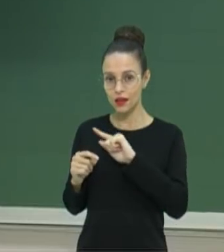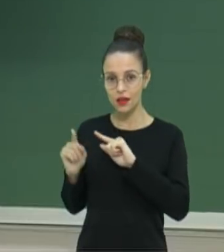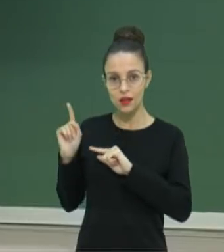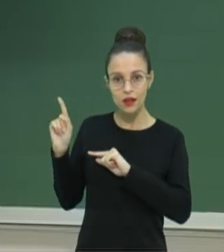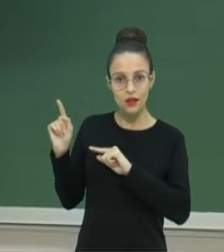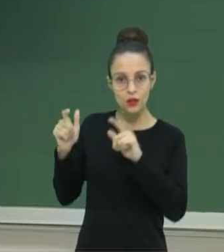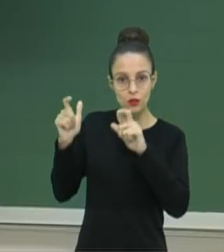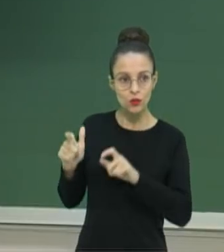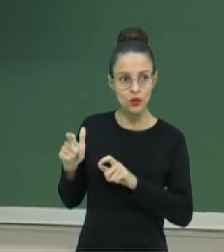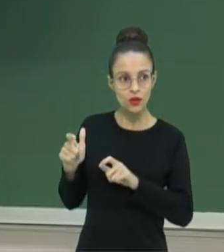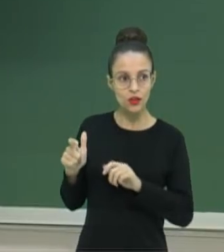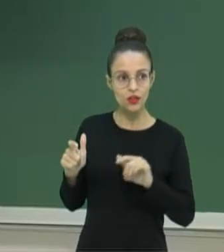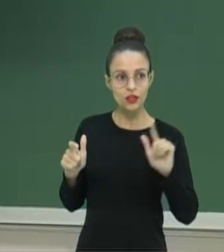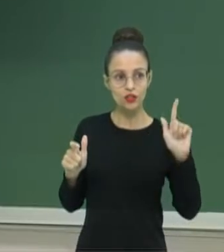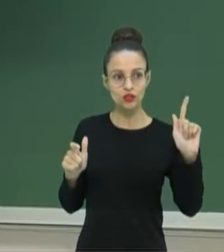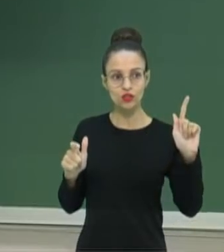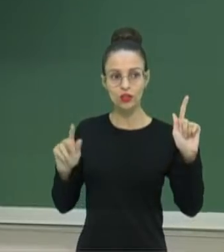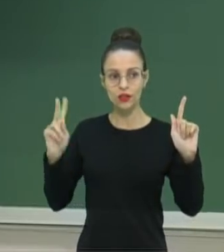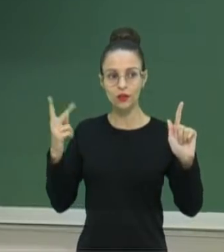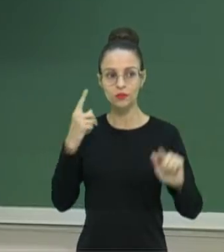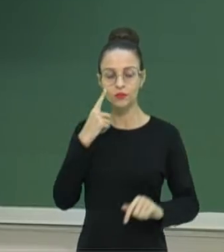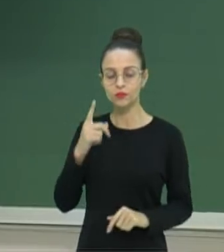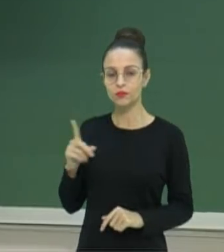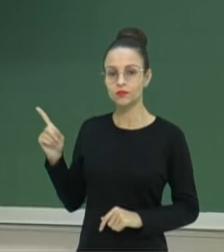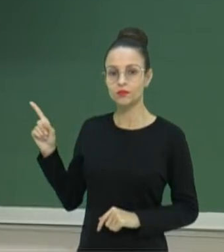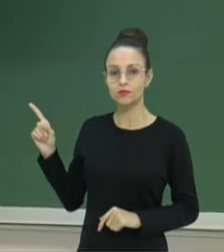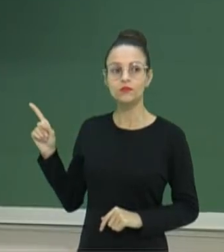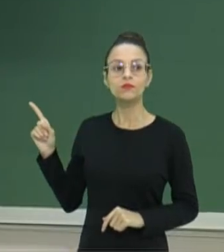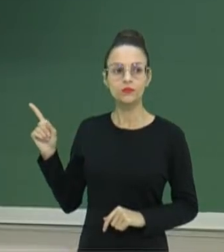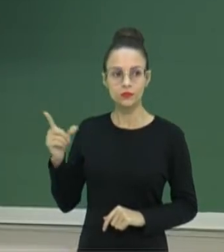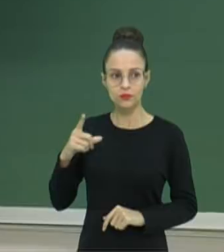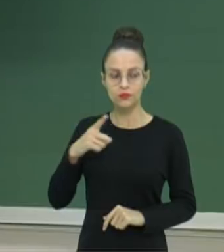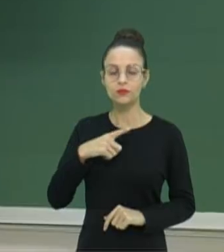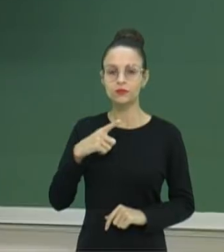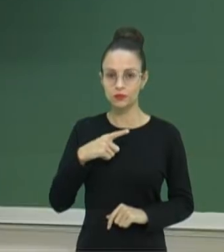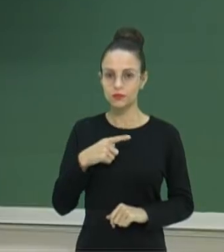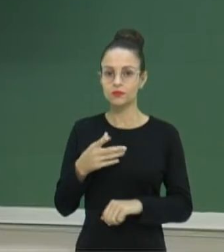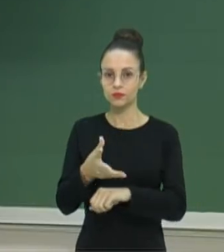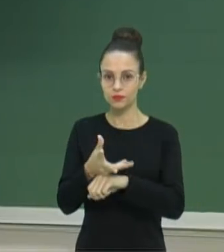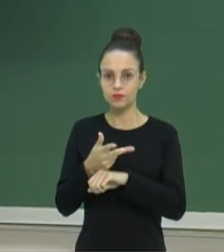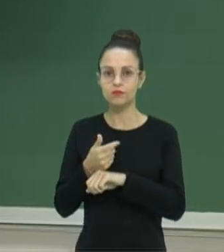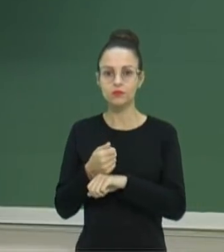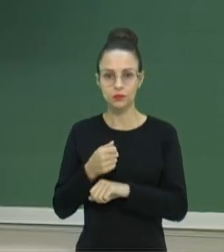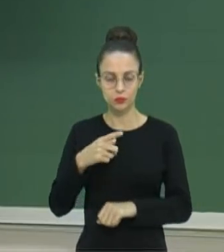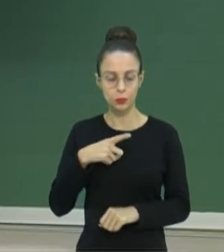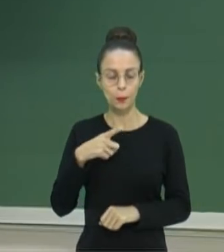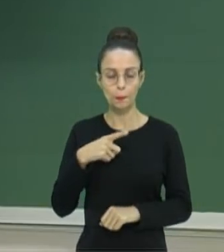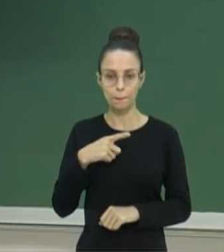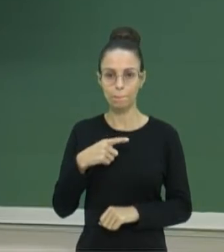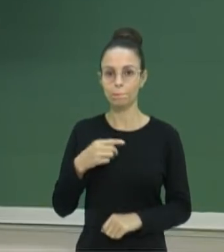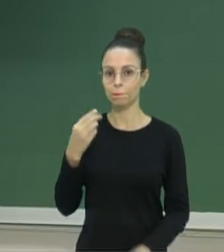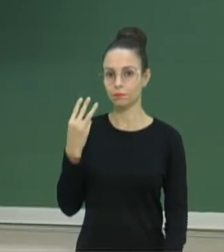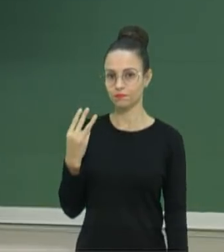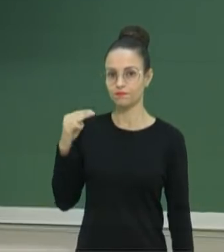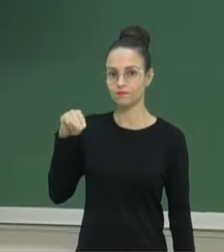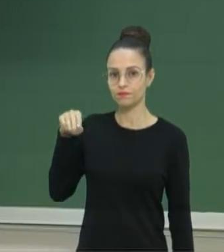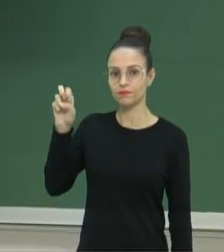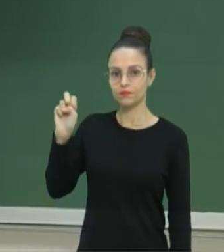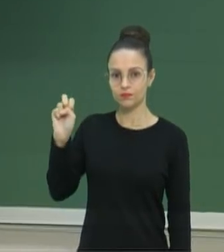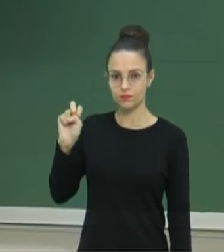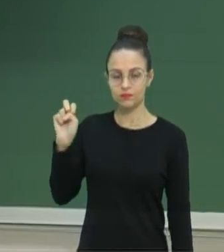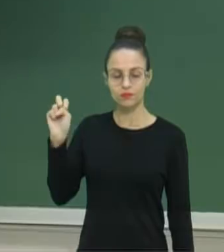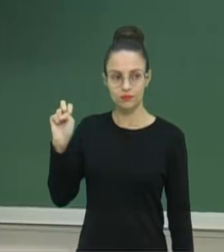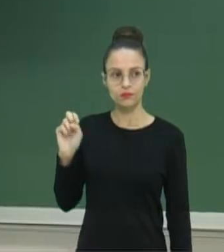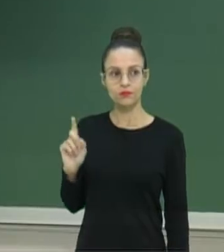ponto aqui, ó, G e H, né? Perceba que nesse ponto você tem uma velocidade. Você tem uma velocidade de 3 metros por segundo, foi o que ele falou